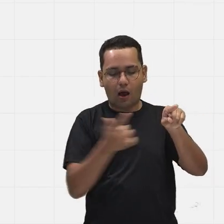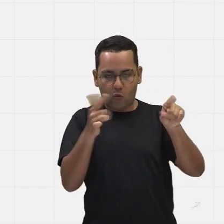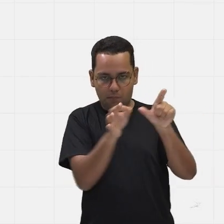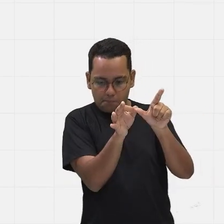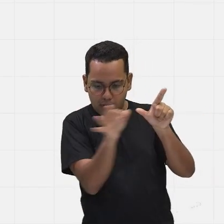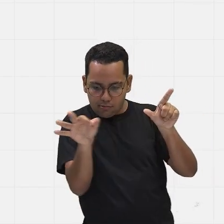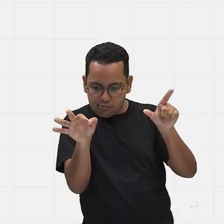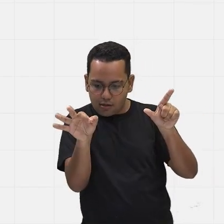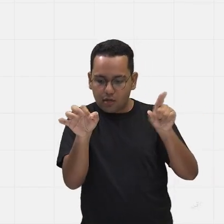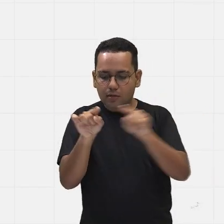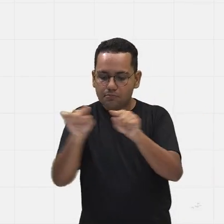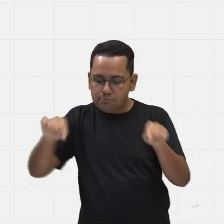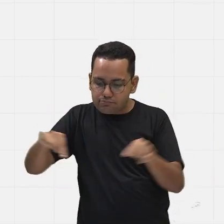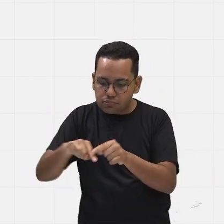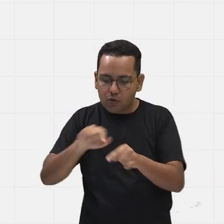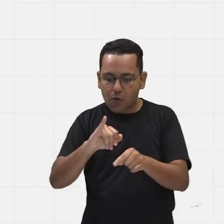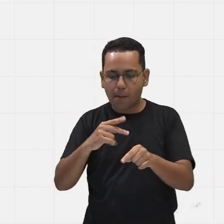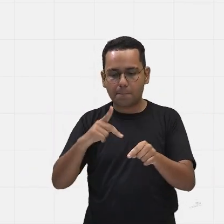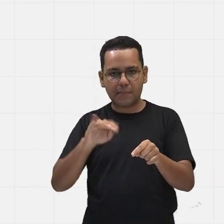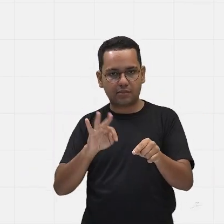Próximo.